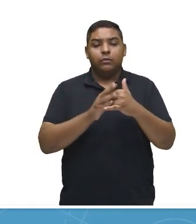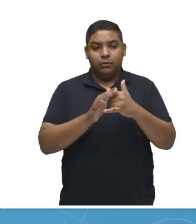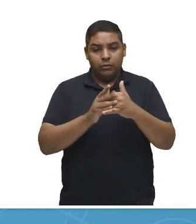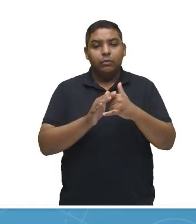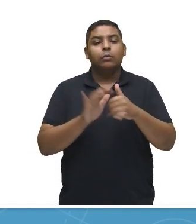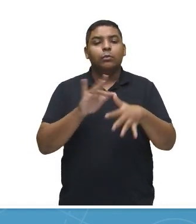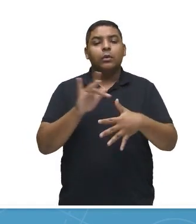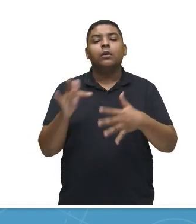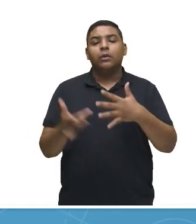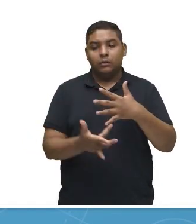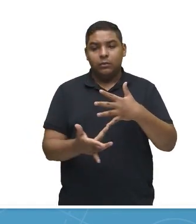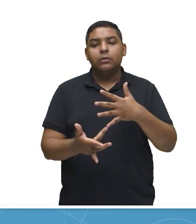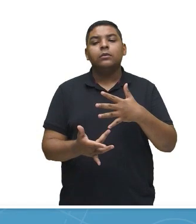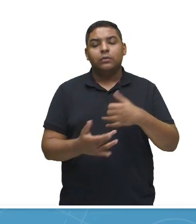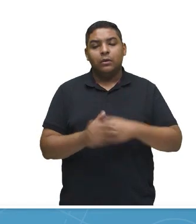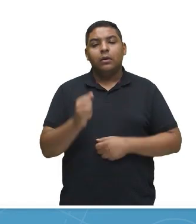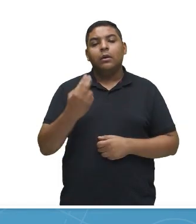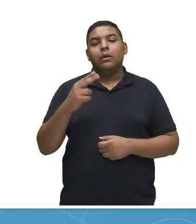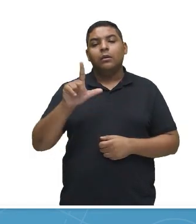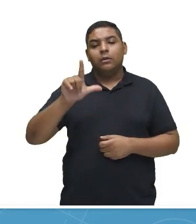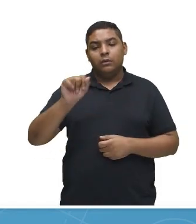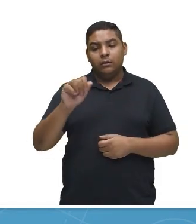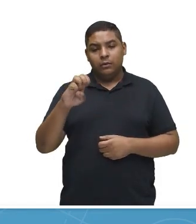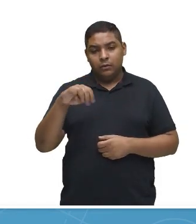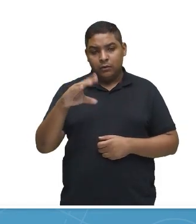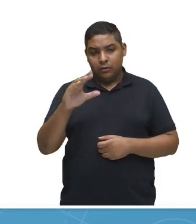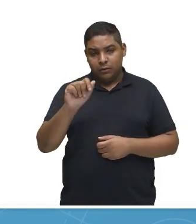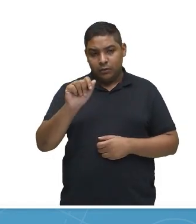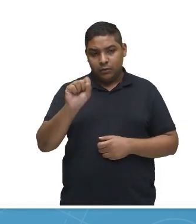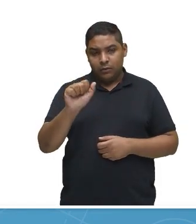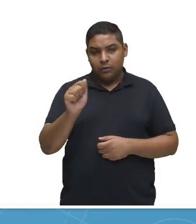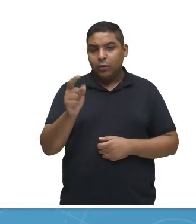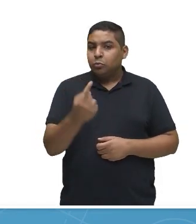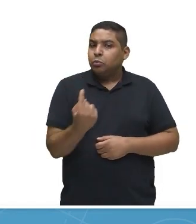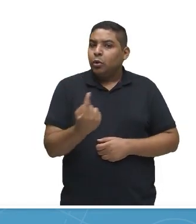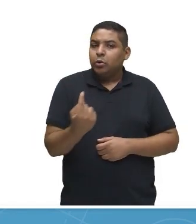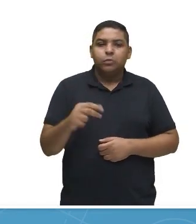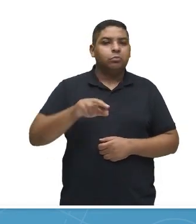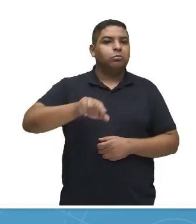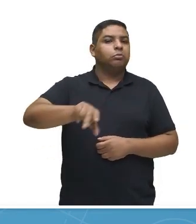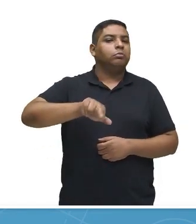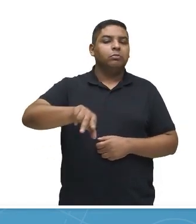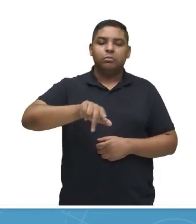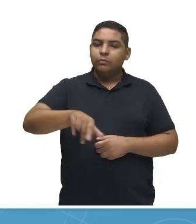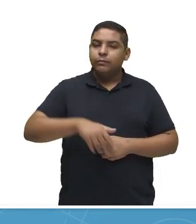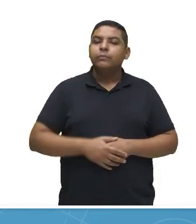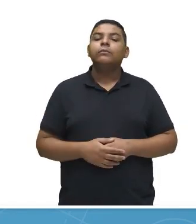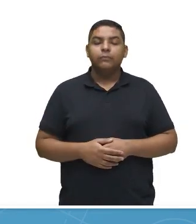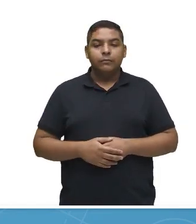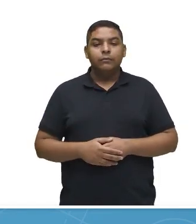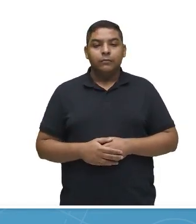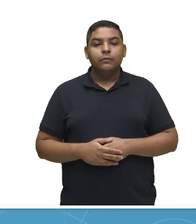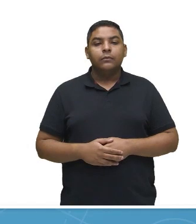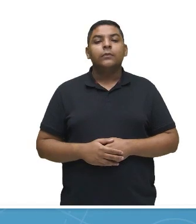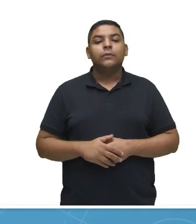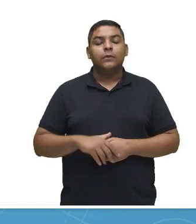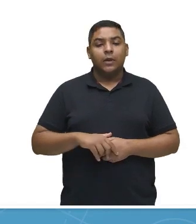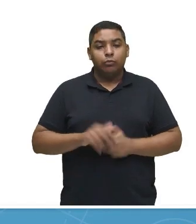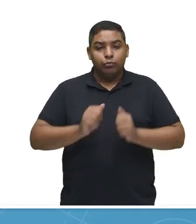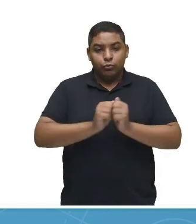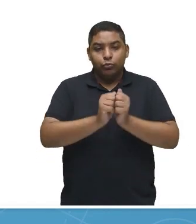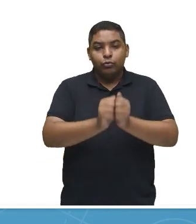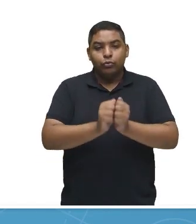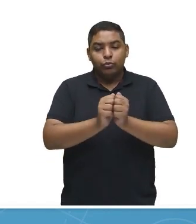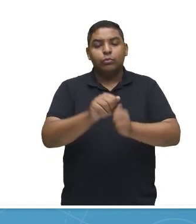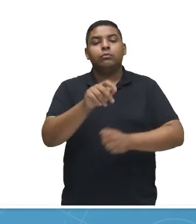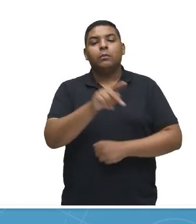redes sociais do Aula em Casa. Vocês não estão sozinhos na sala de aula. Vocês estão sendo acompanhados